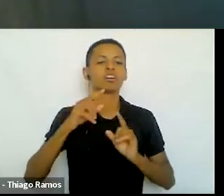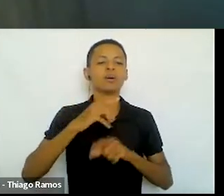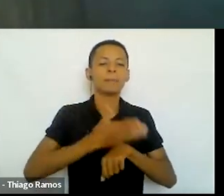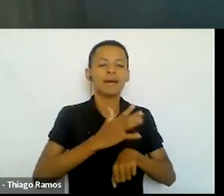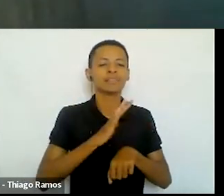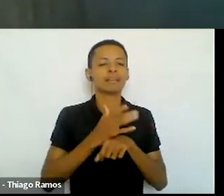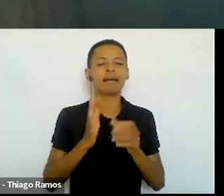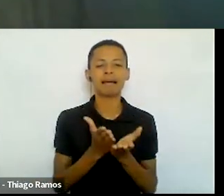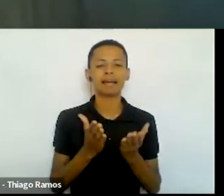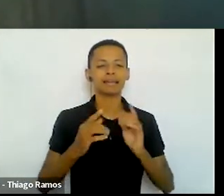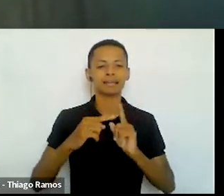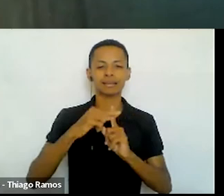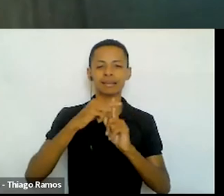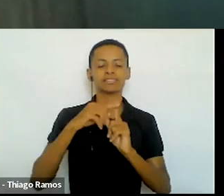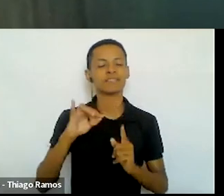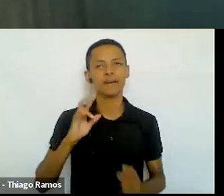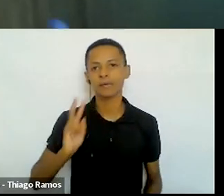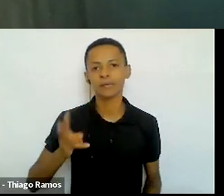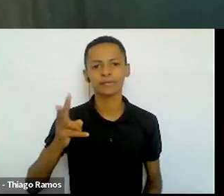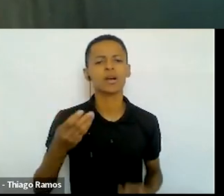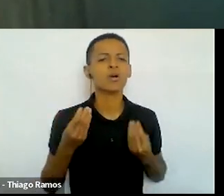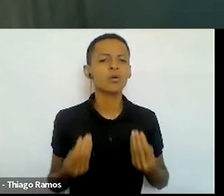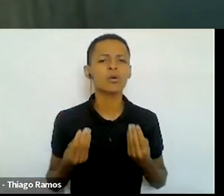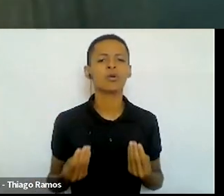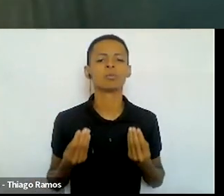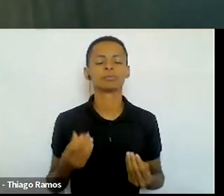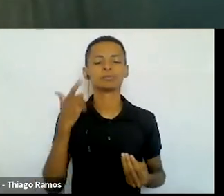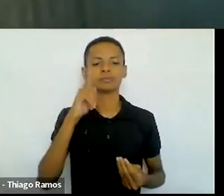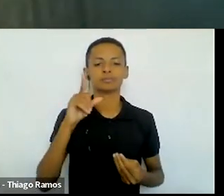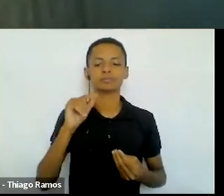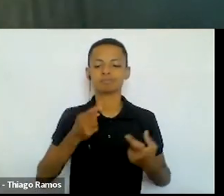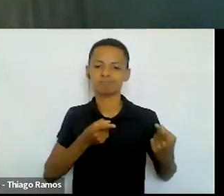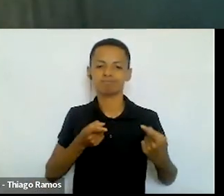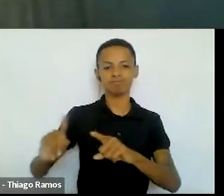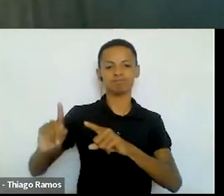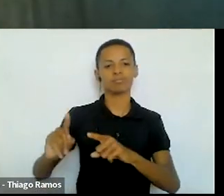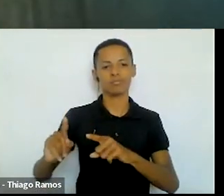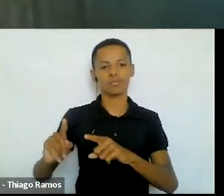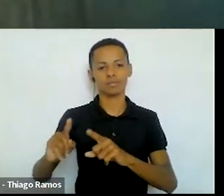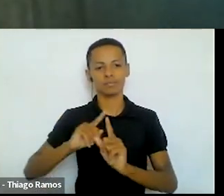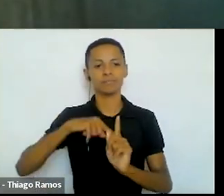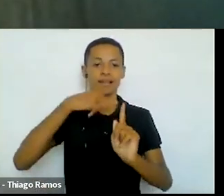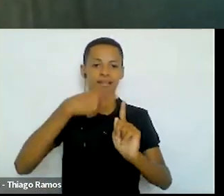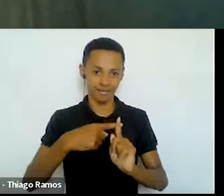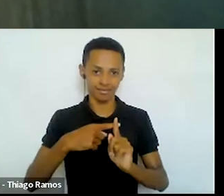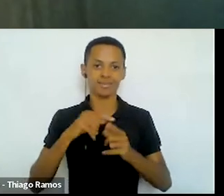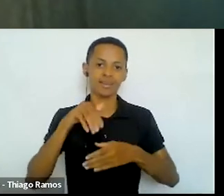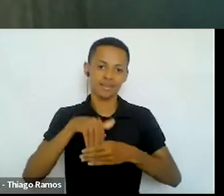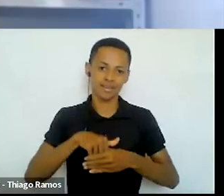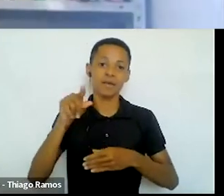vai continuar. Então, como é que a gente vai poder, de fato, enfrentar isso para além de uma eleição? Eu acho que esse é o grande problema.